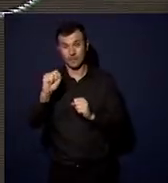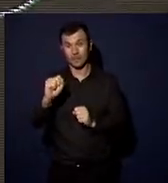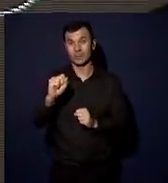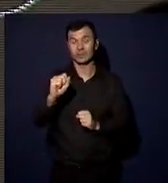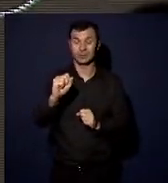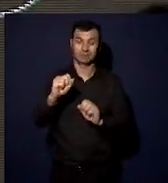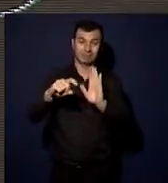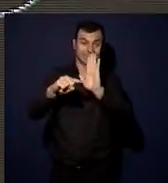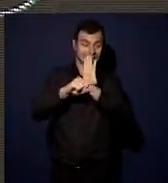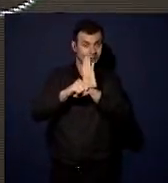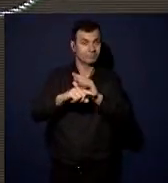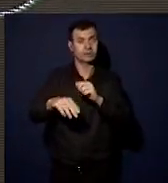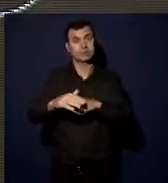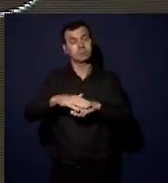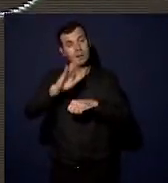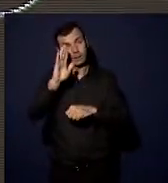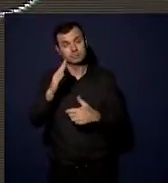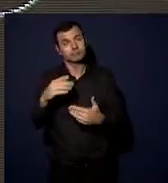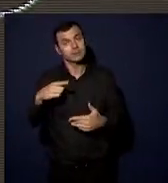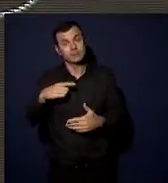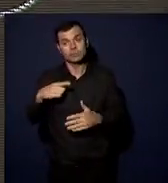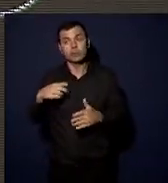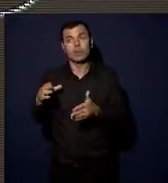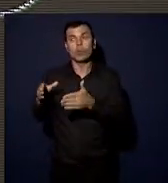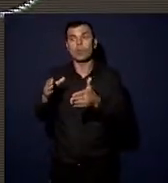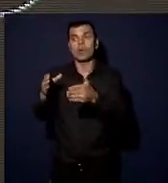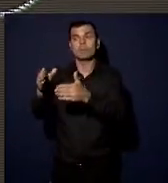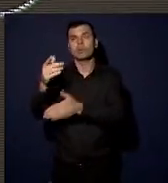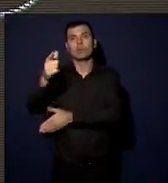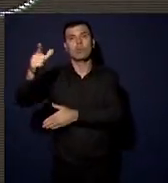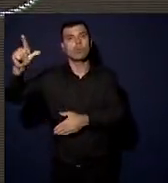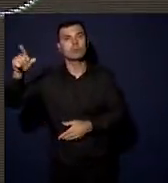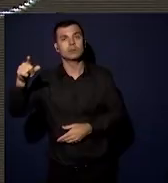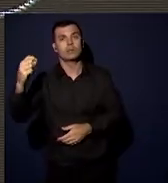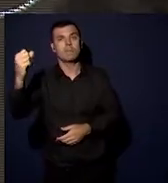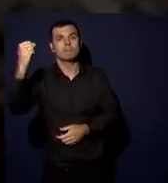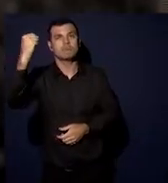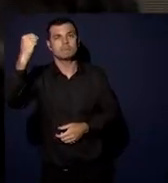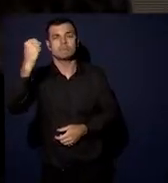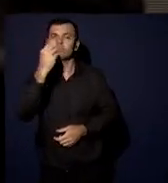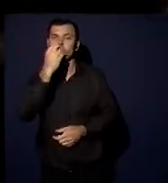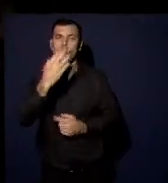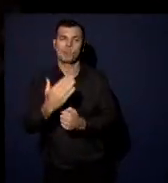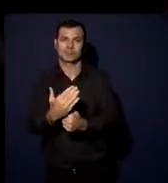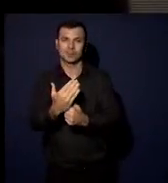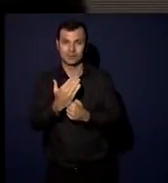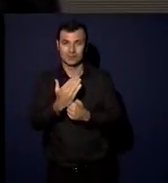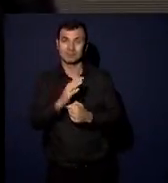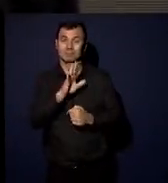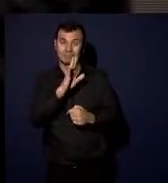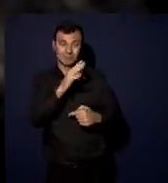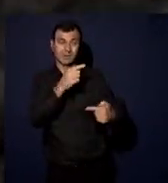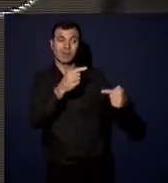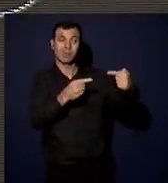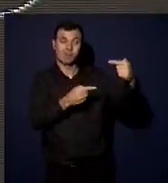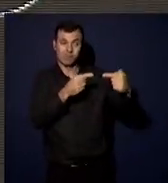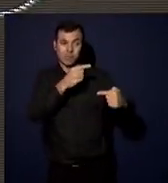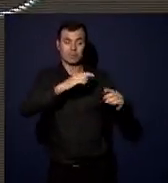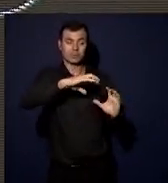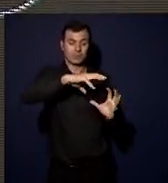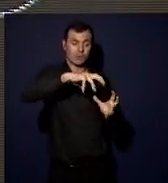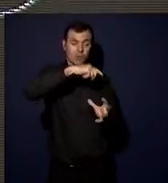possíveis caminhos que são muito poderosos mas do outro lado tem um Lobby político Global muito forte